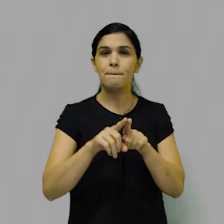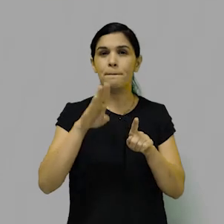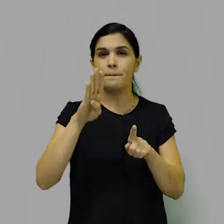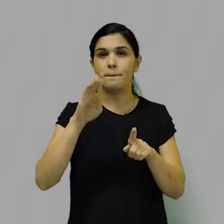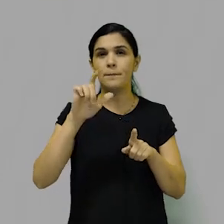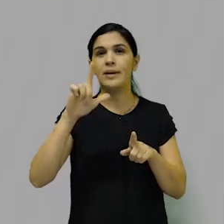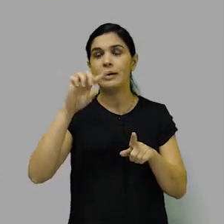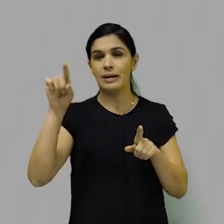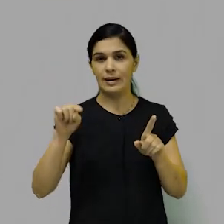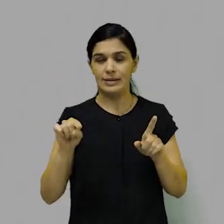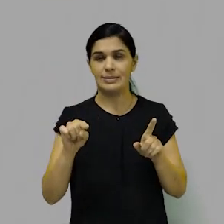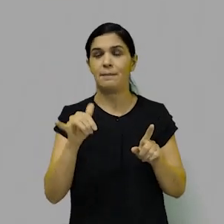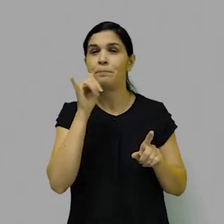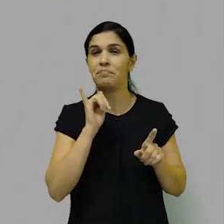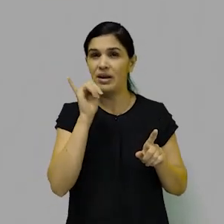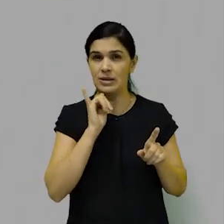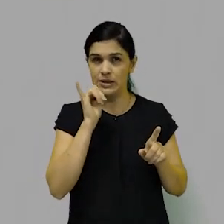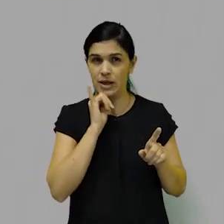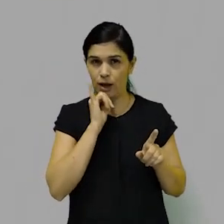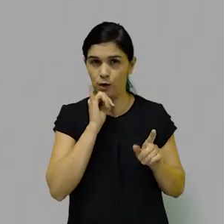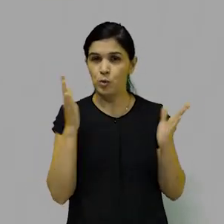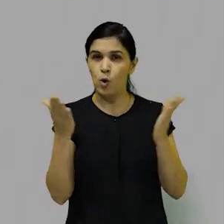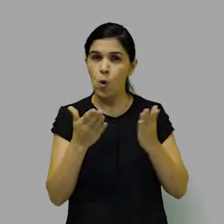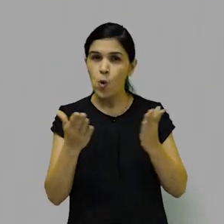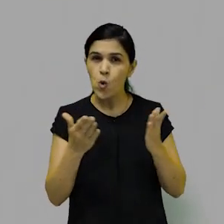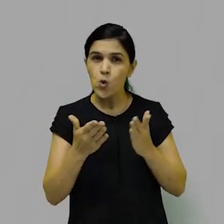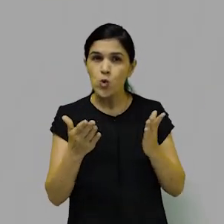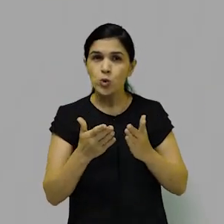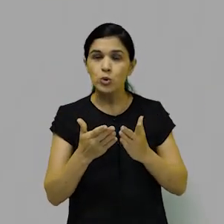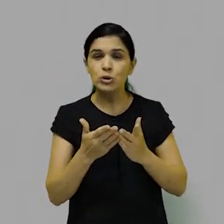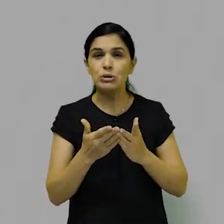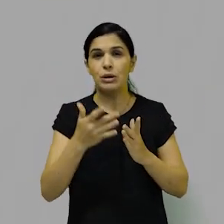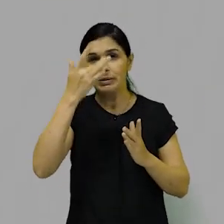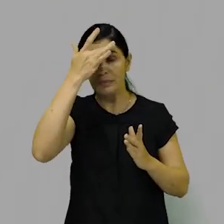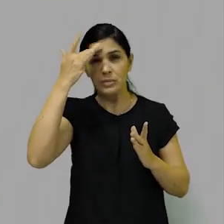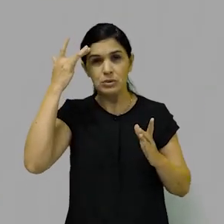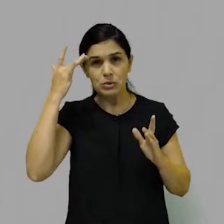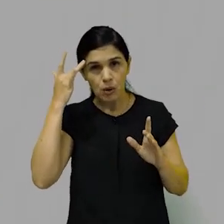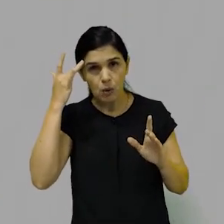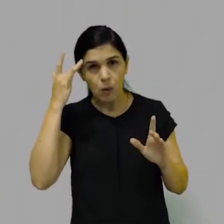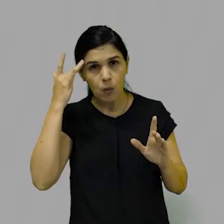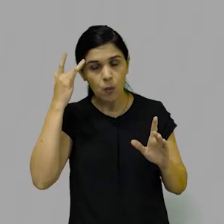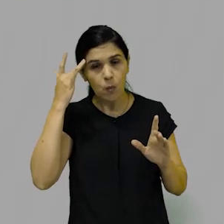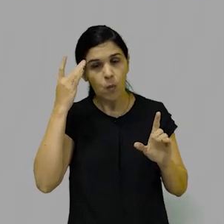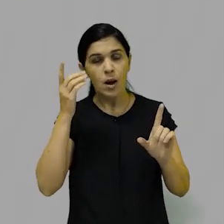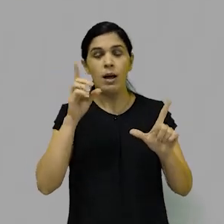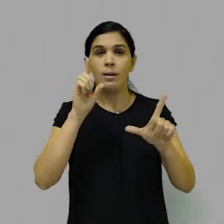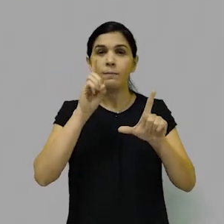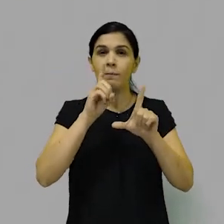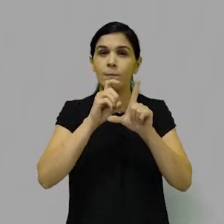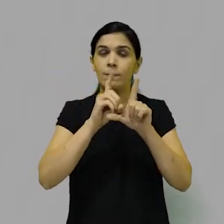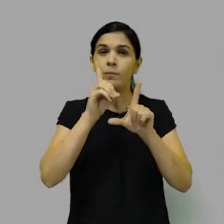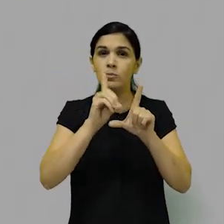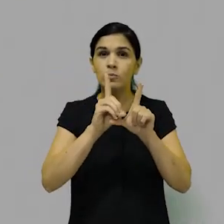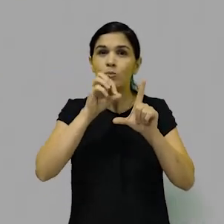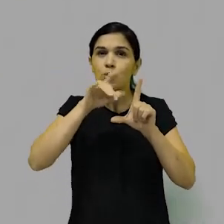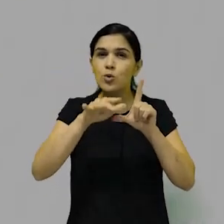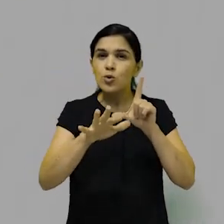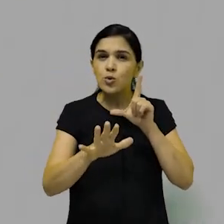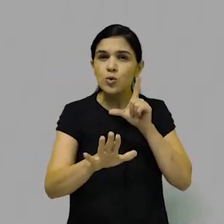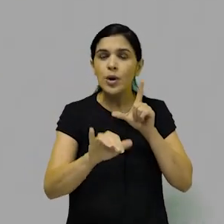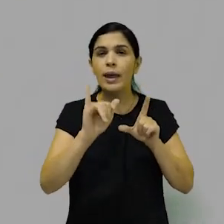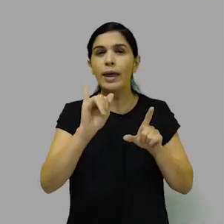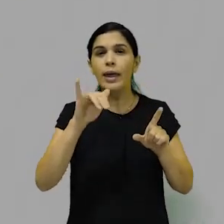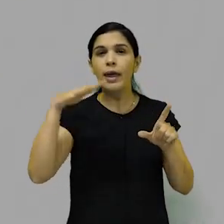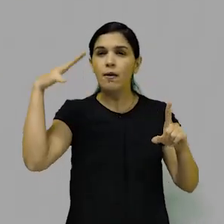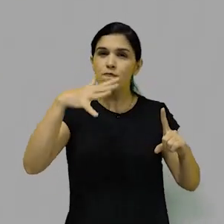não têm conhecimento nenhum às vezes, na grande maioria das vezes não estudou, não sabe nem o que está falando e está ali vendendo um produto.